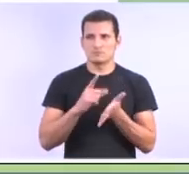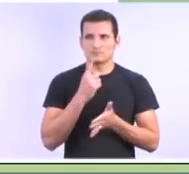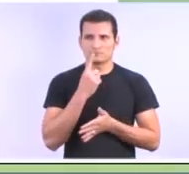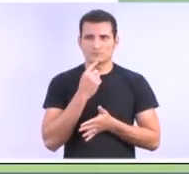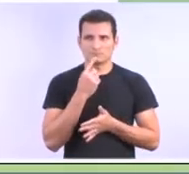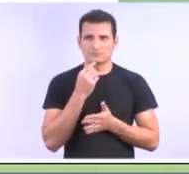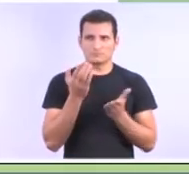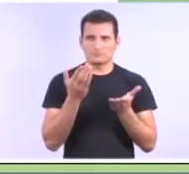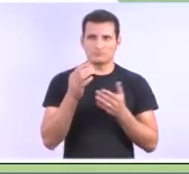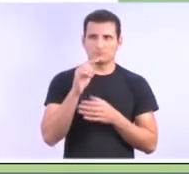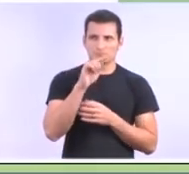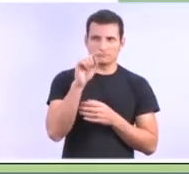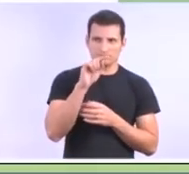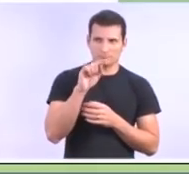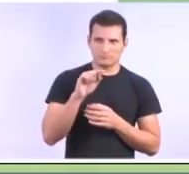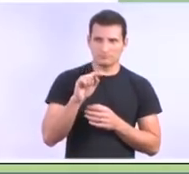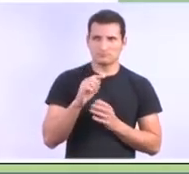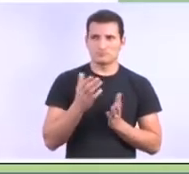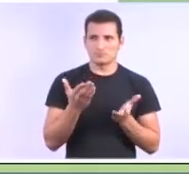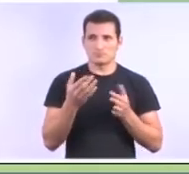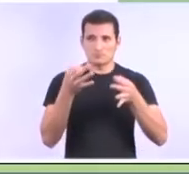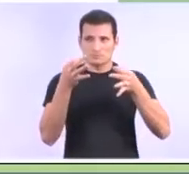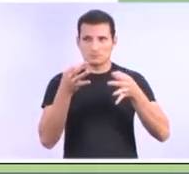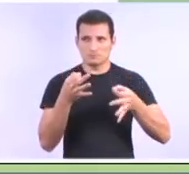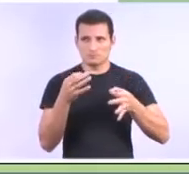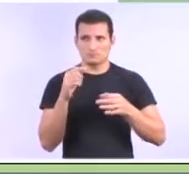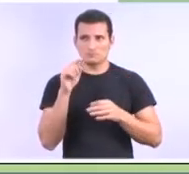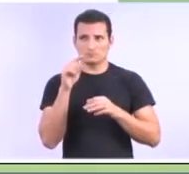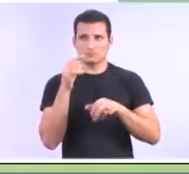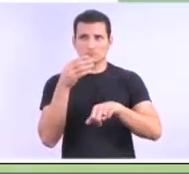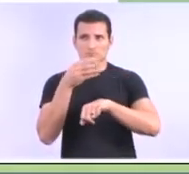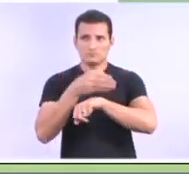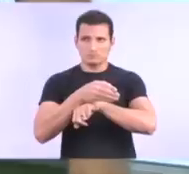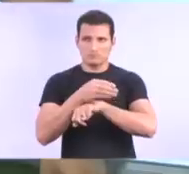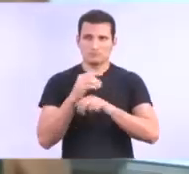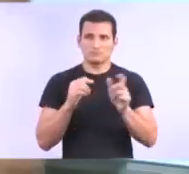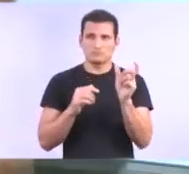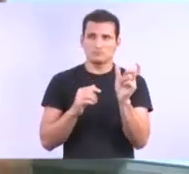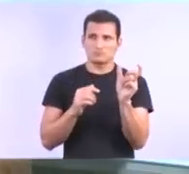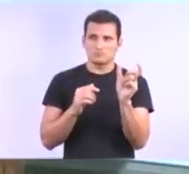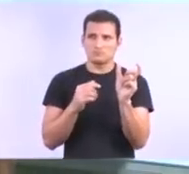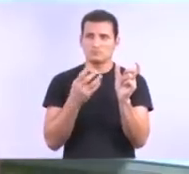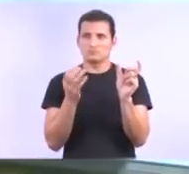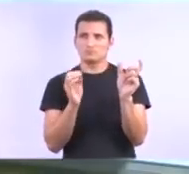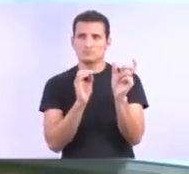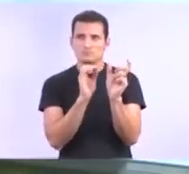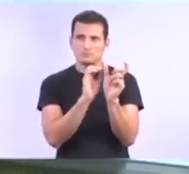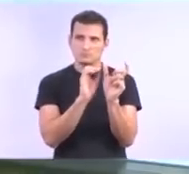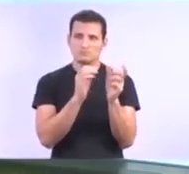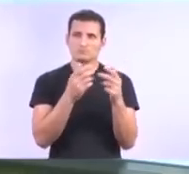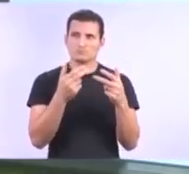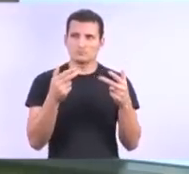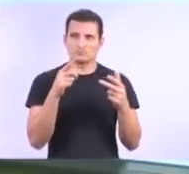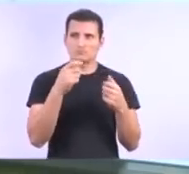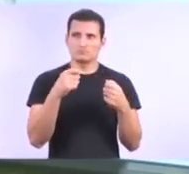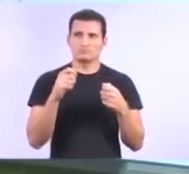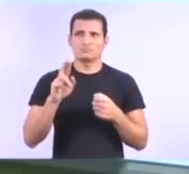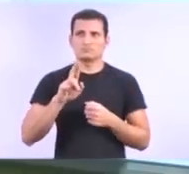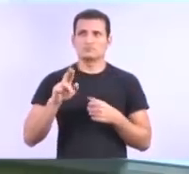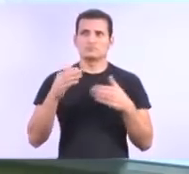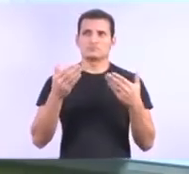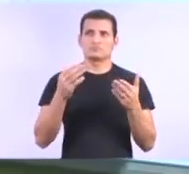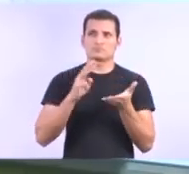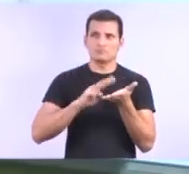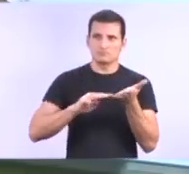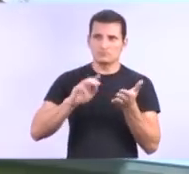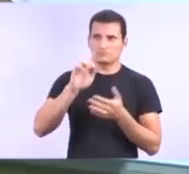é que é o correto agora. Para você acessar o atributo, para você atribuir alguma coisa ao atributo, você tem que usar qual método?